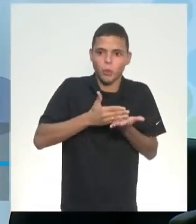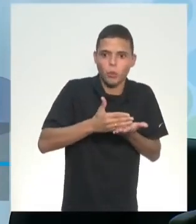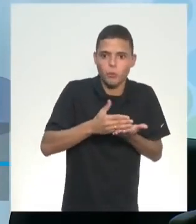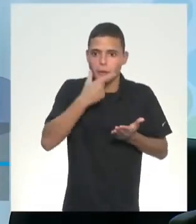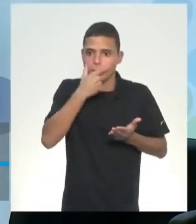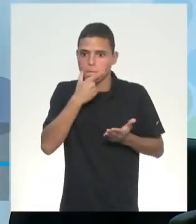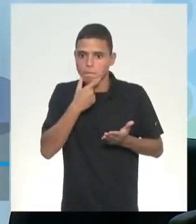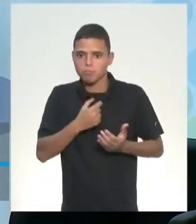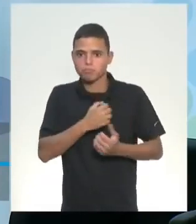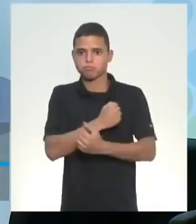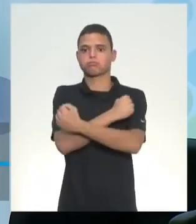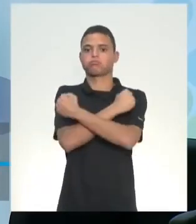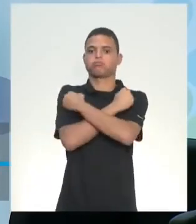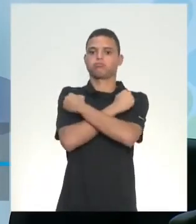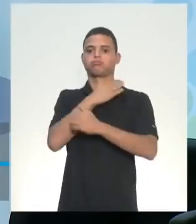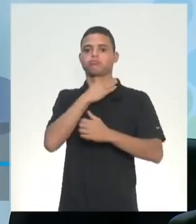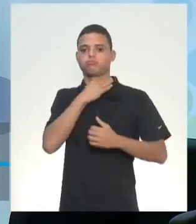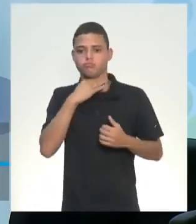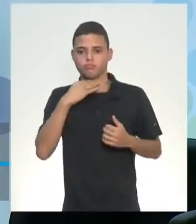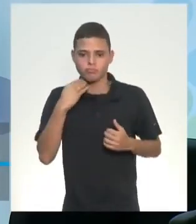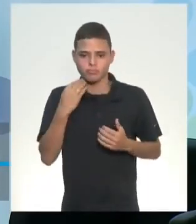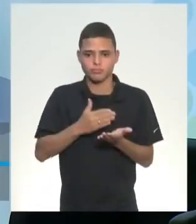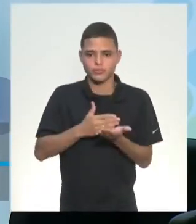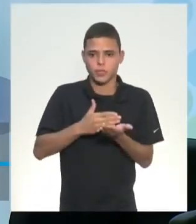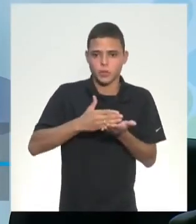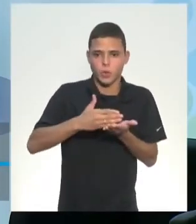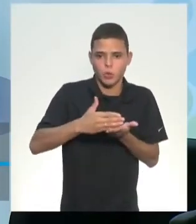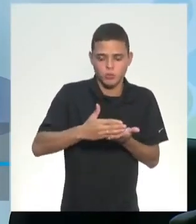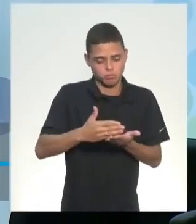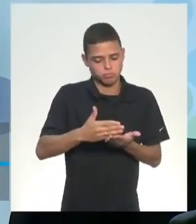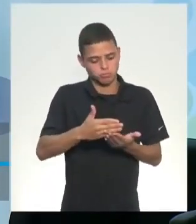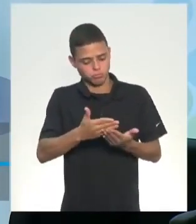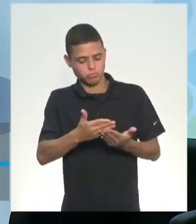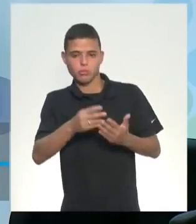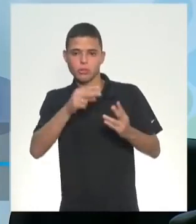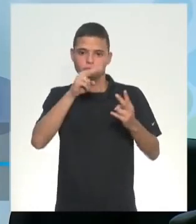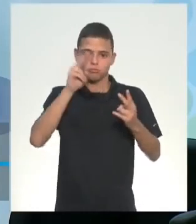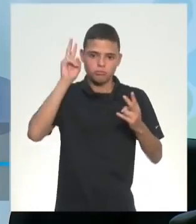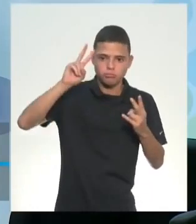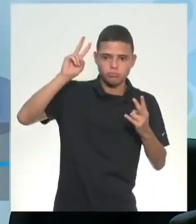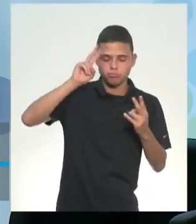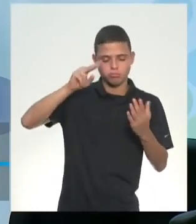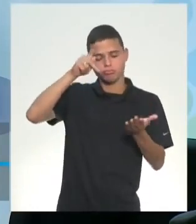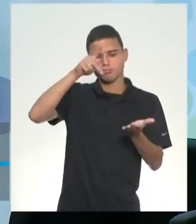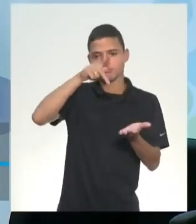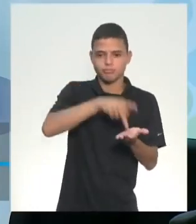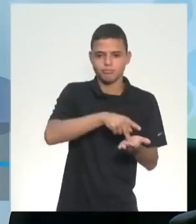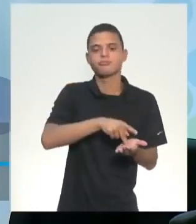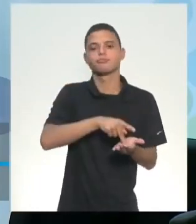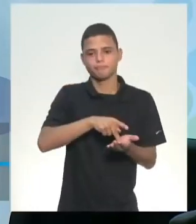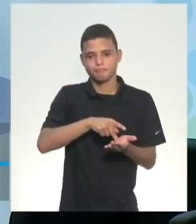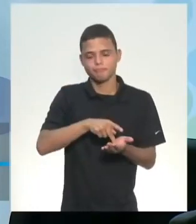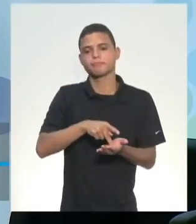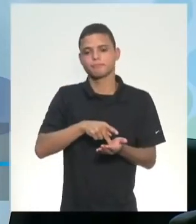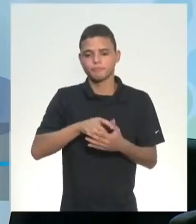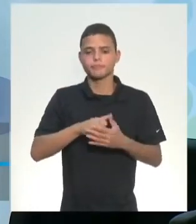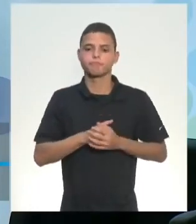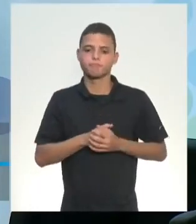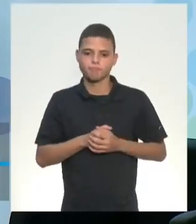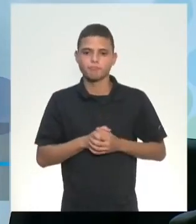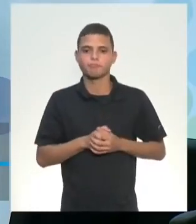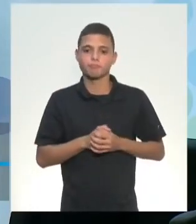Um defunto autor que vai contando a sua história. É o marco, exatamente,